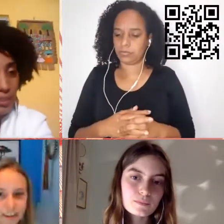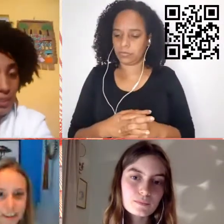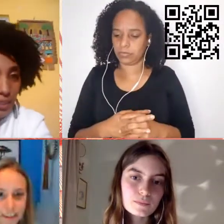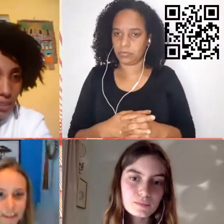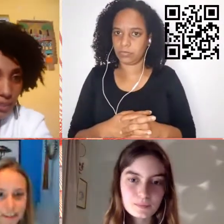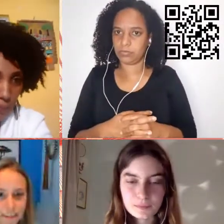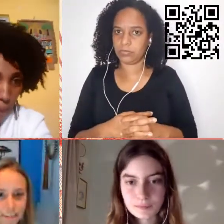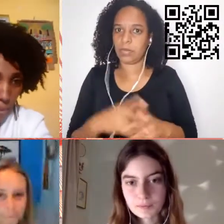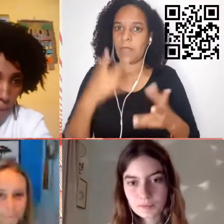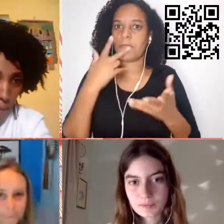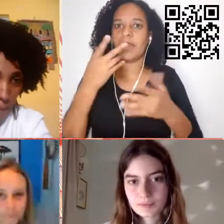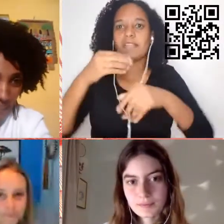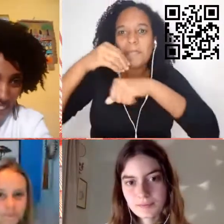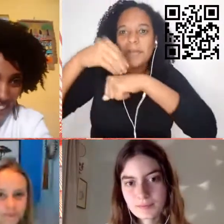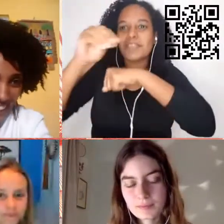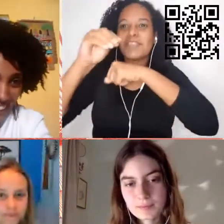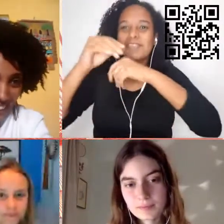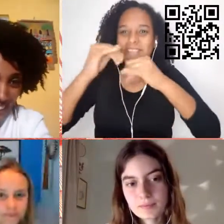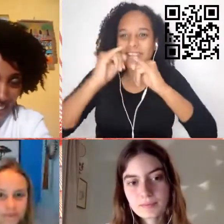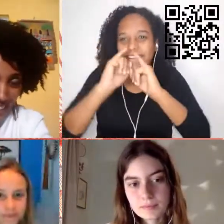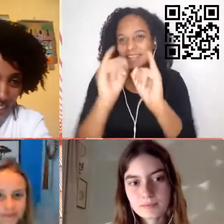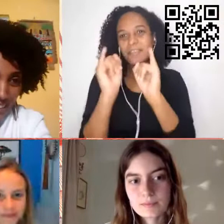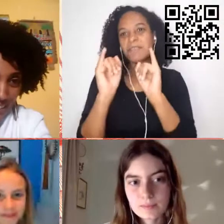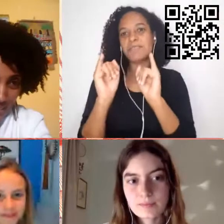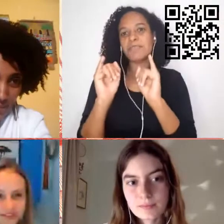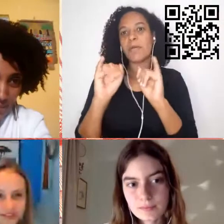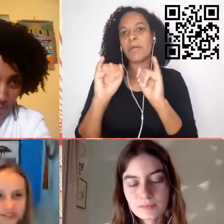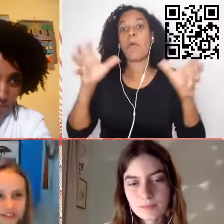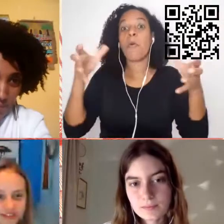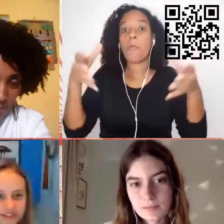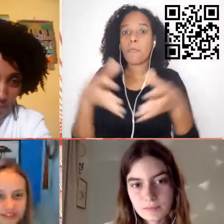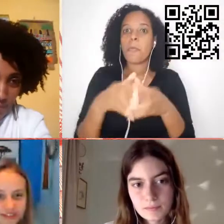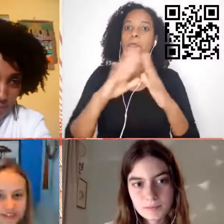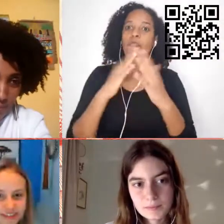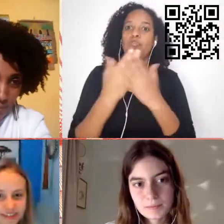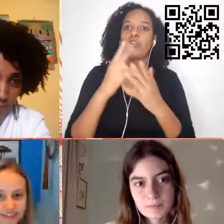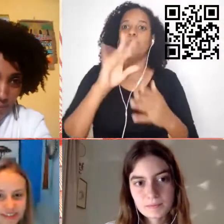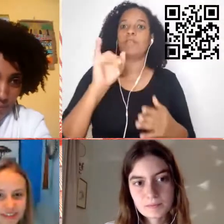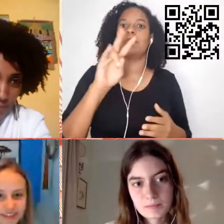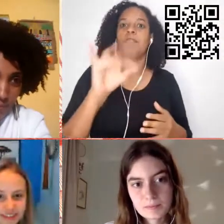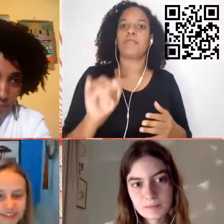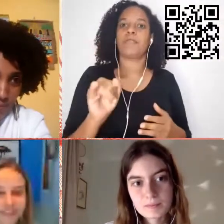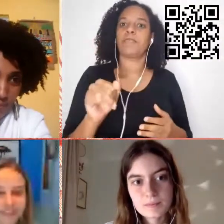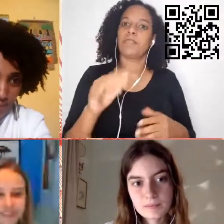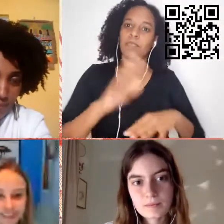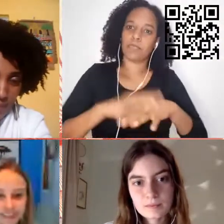deixar uma mensagem para a comunidade da Escola Viva em relação ao que ela falou.